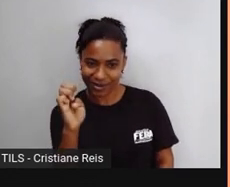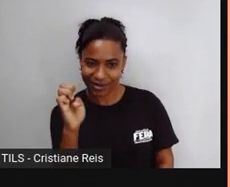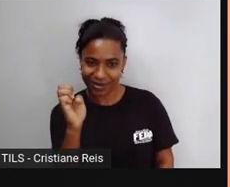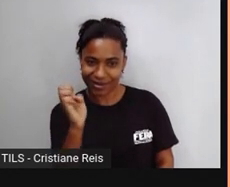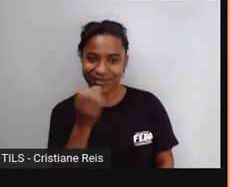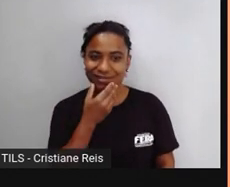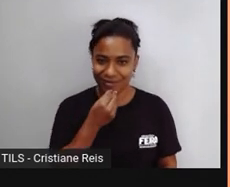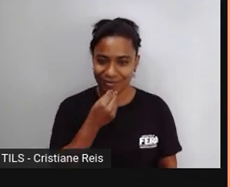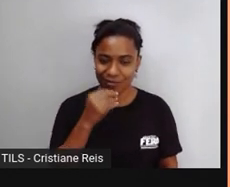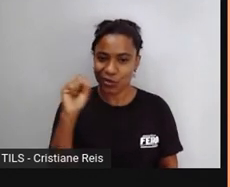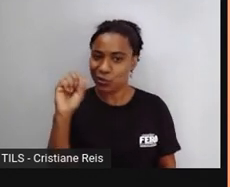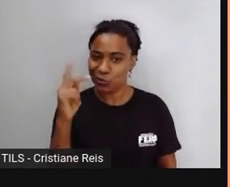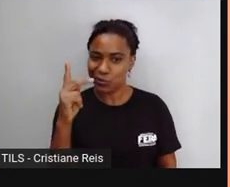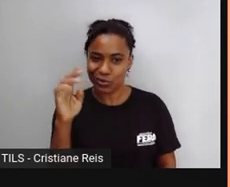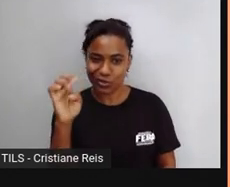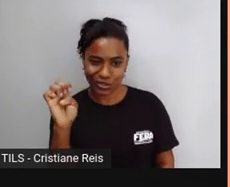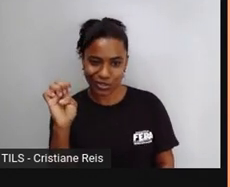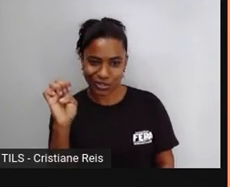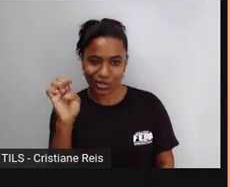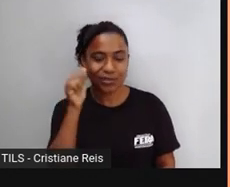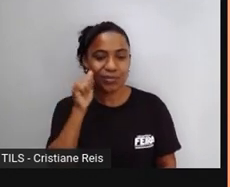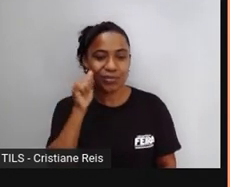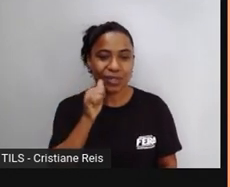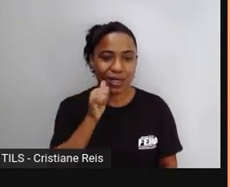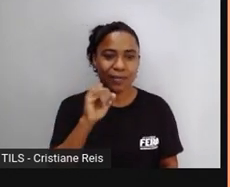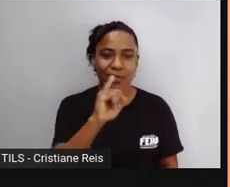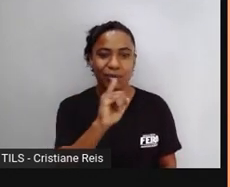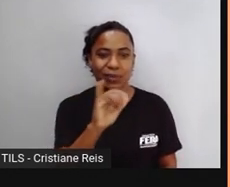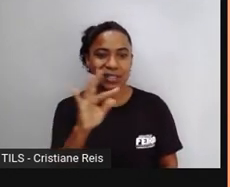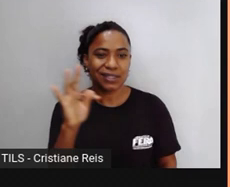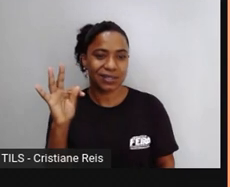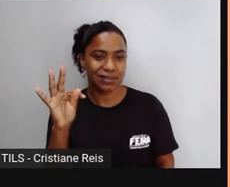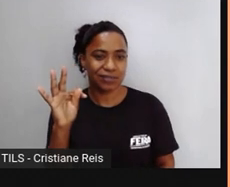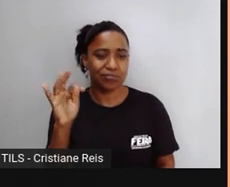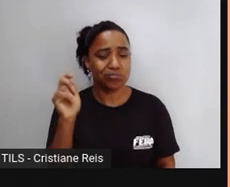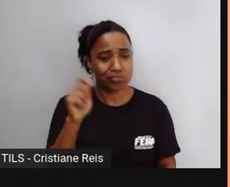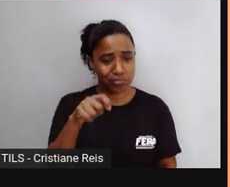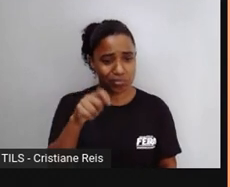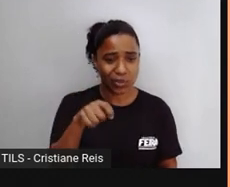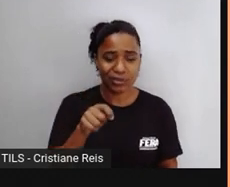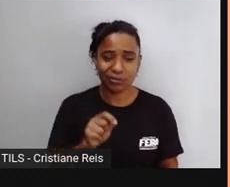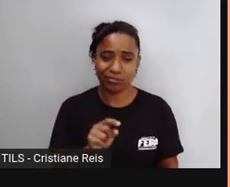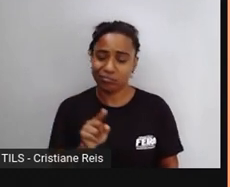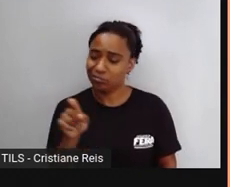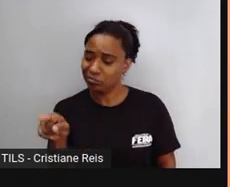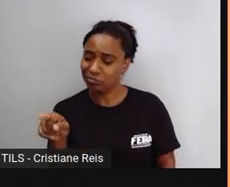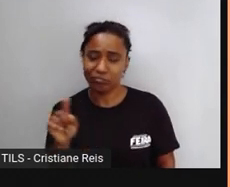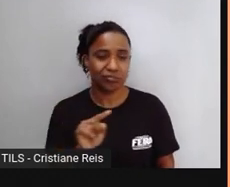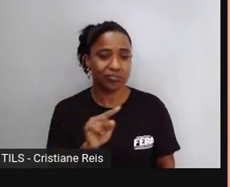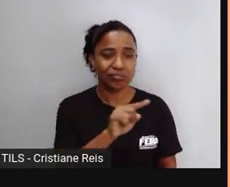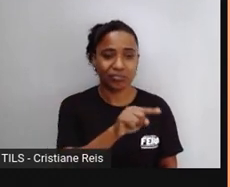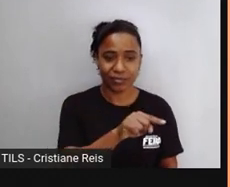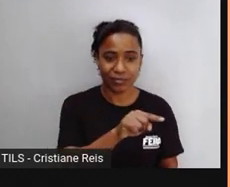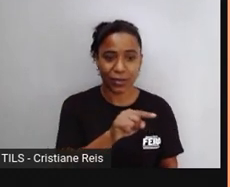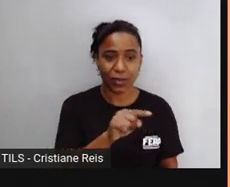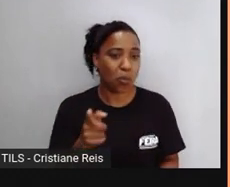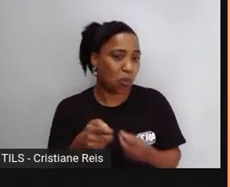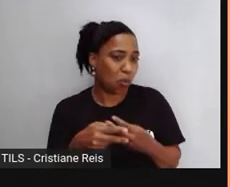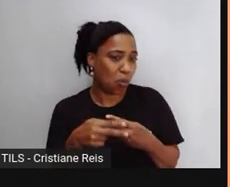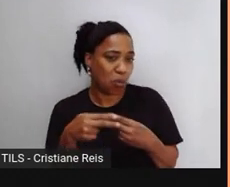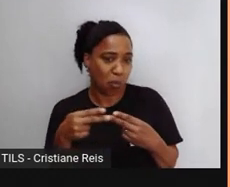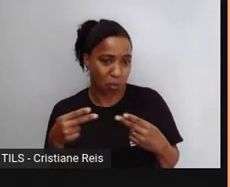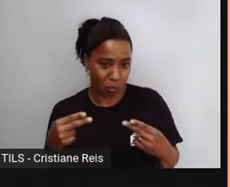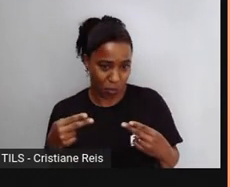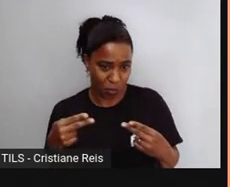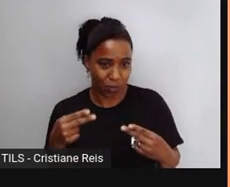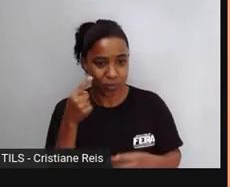neutro. Ok, student? Então, por exemplo, nós podemos utilizar o pronome it para nos referirmos a it